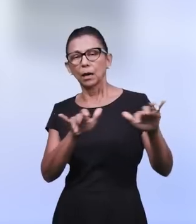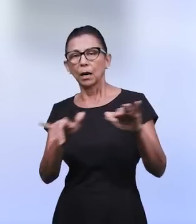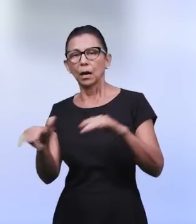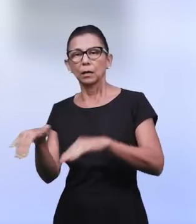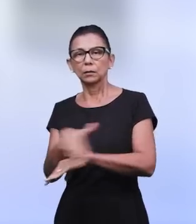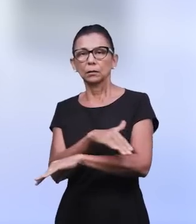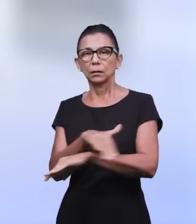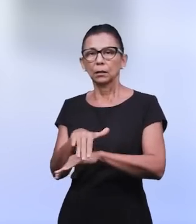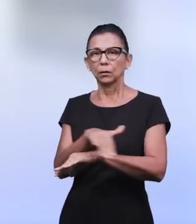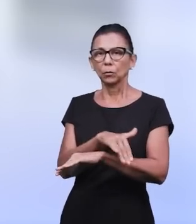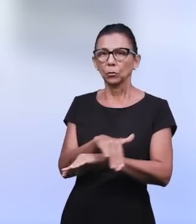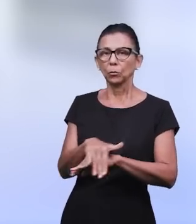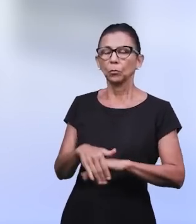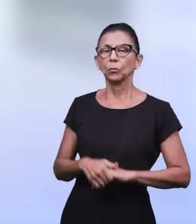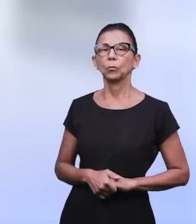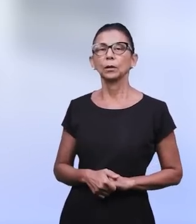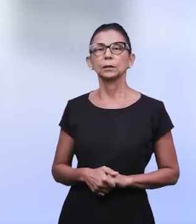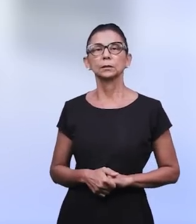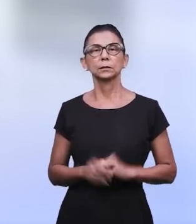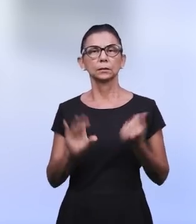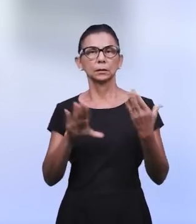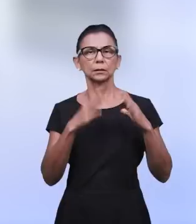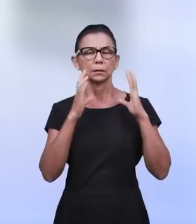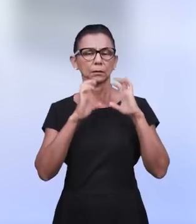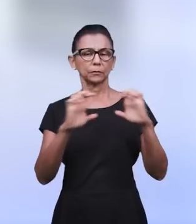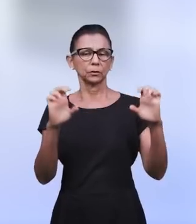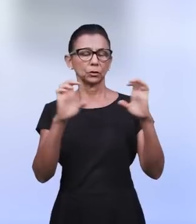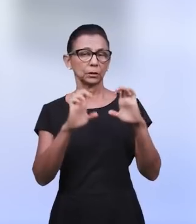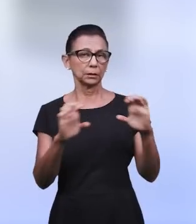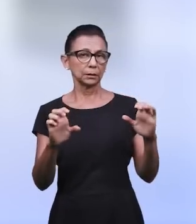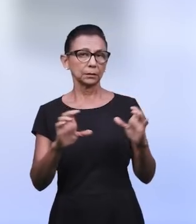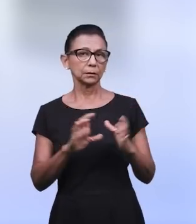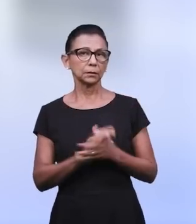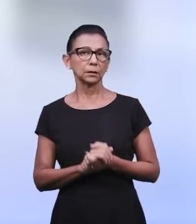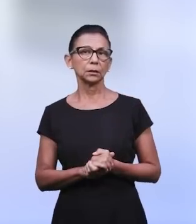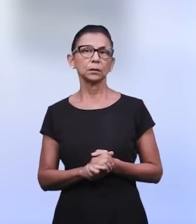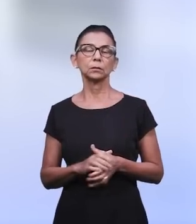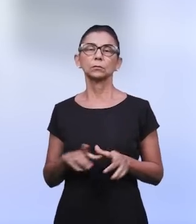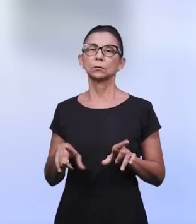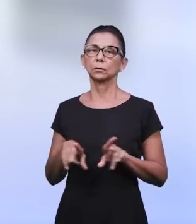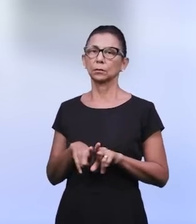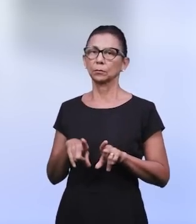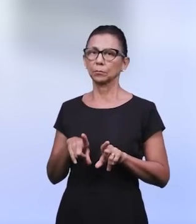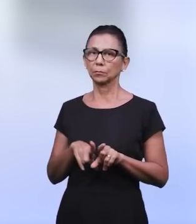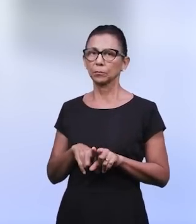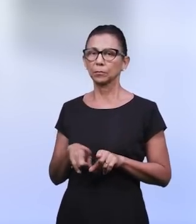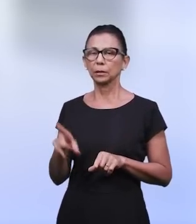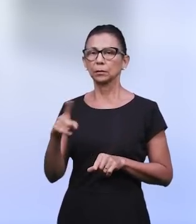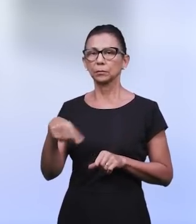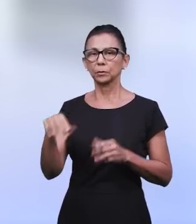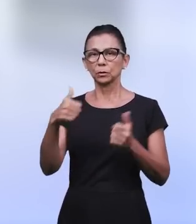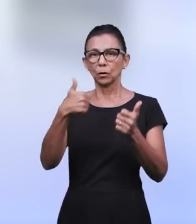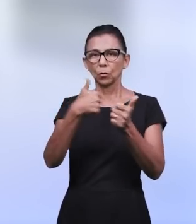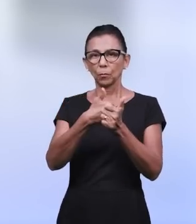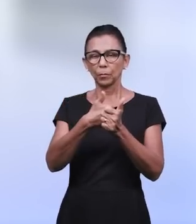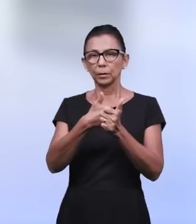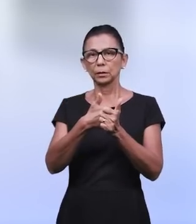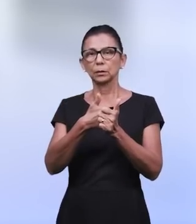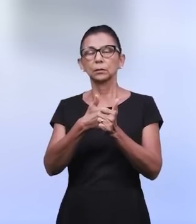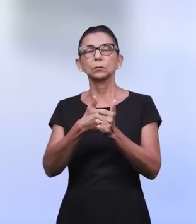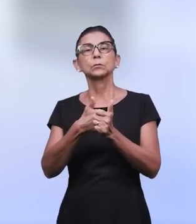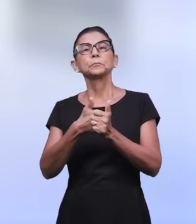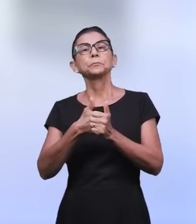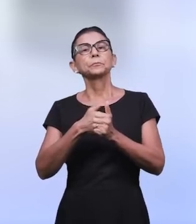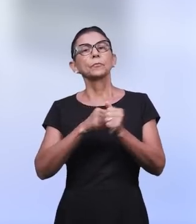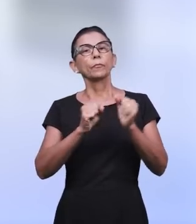mais, se alegravam com a cantata evangelística. Teve até um varão que cantou o louvor junto com os irmãos, a melhor coisa, e